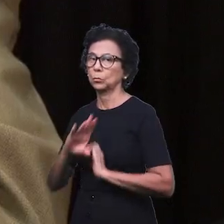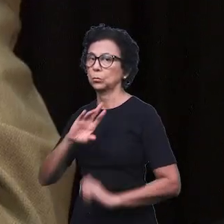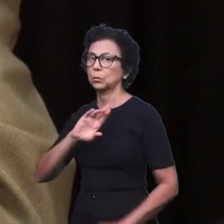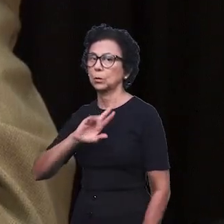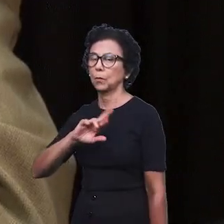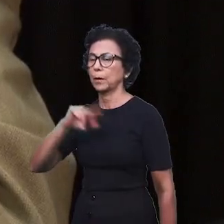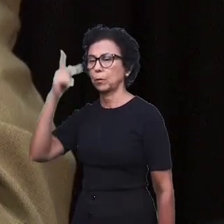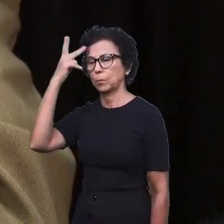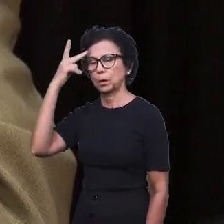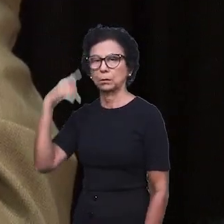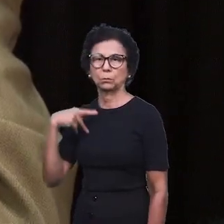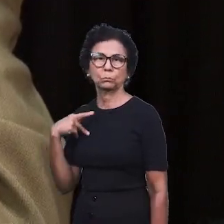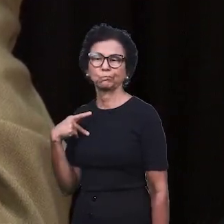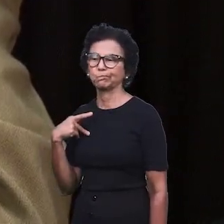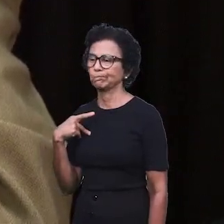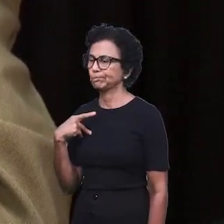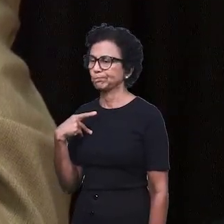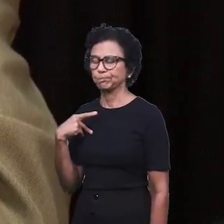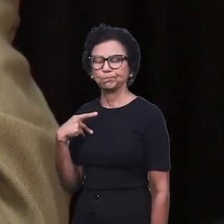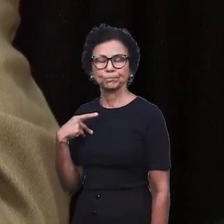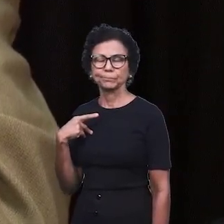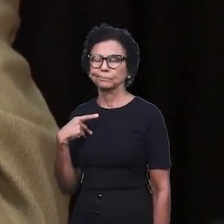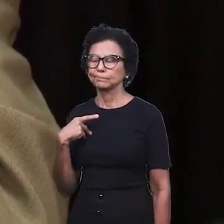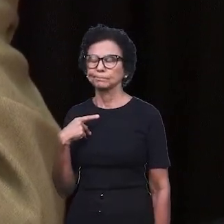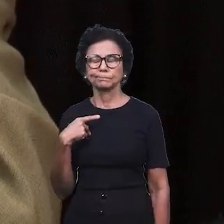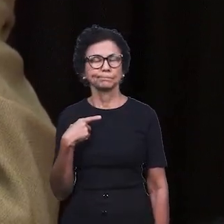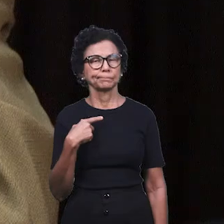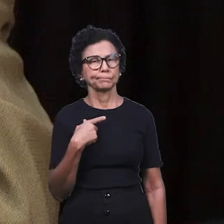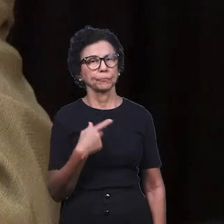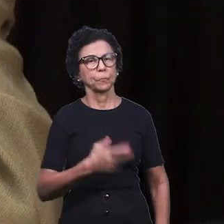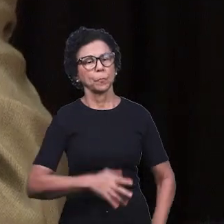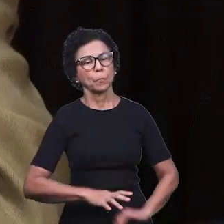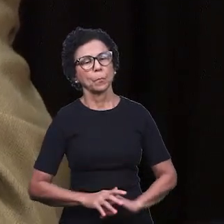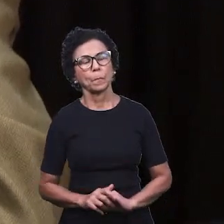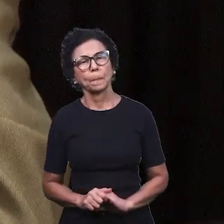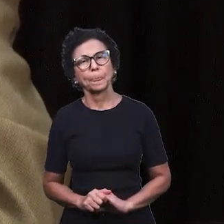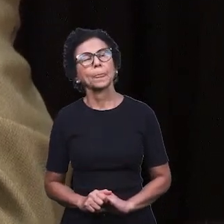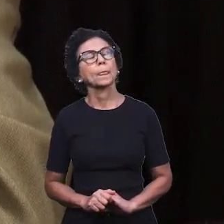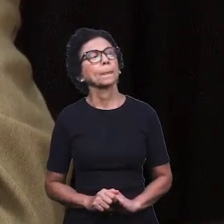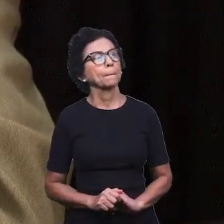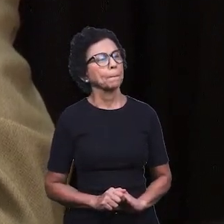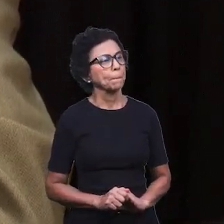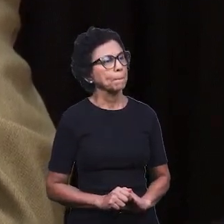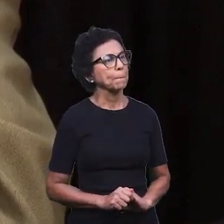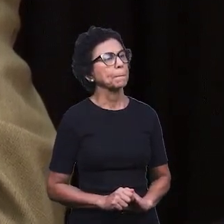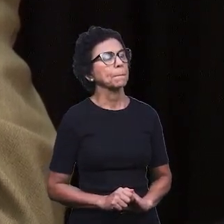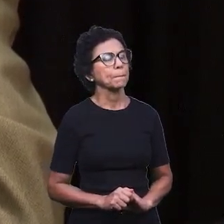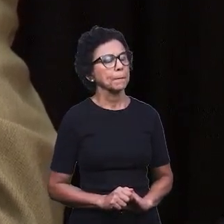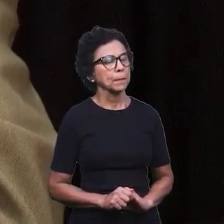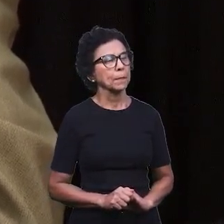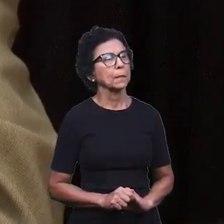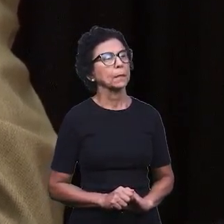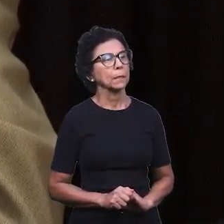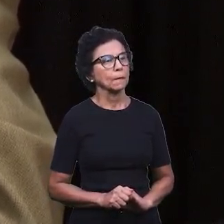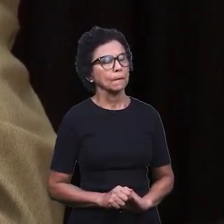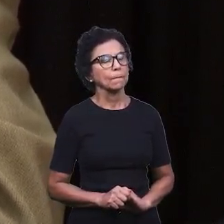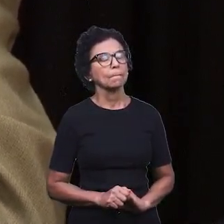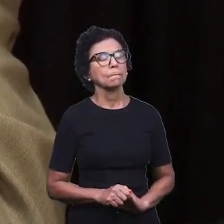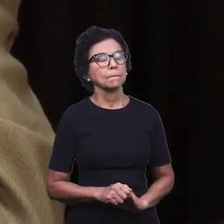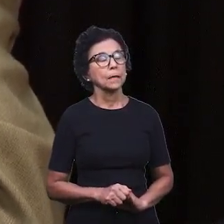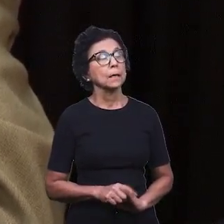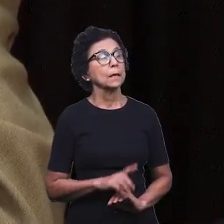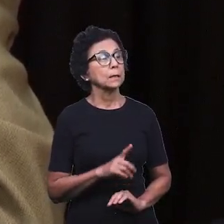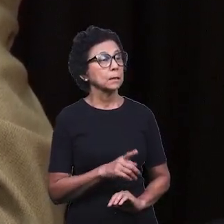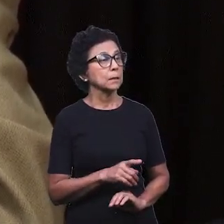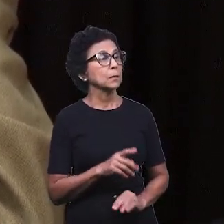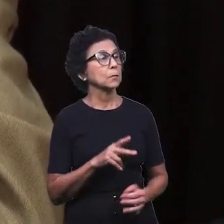E é interessante, Marcos, nós lembrarmos que é exatamente isso que faz com que os nossos cultos sejam